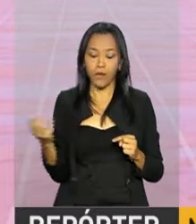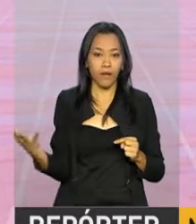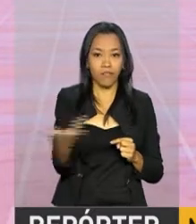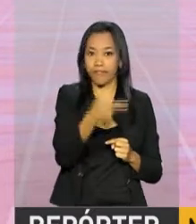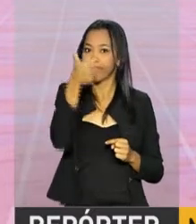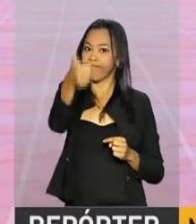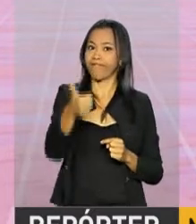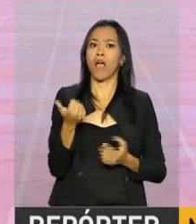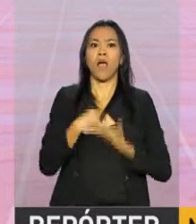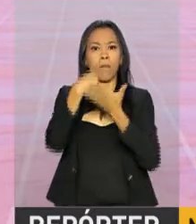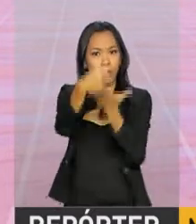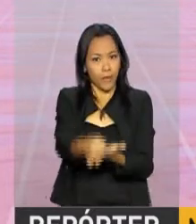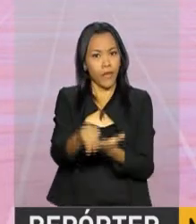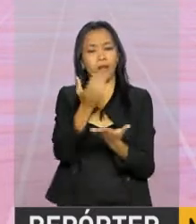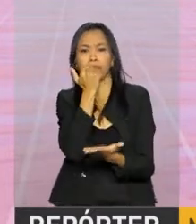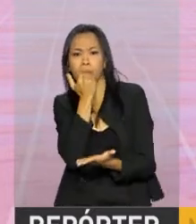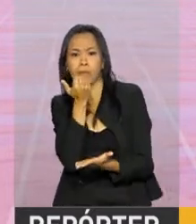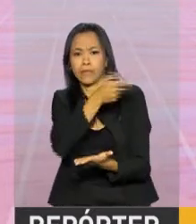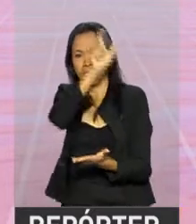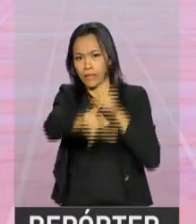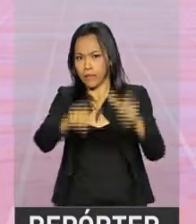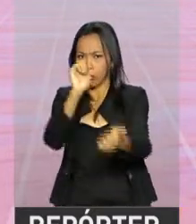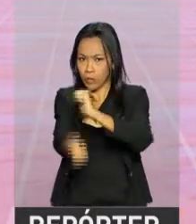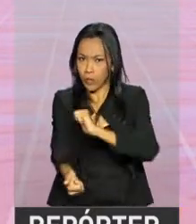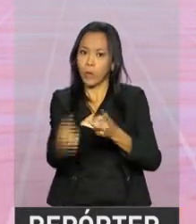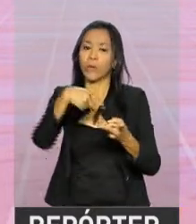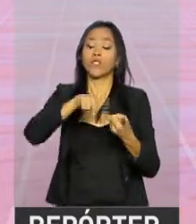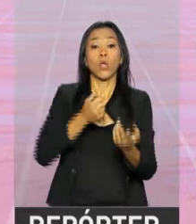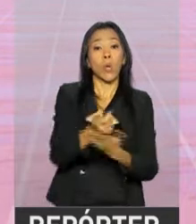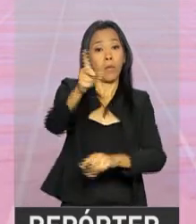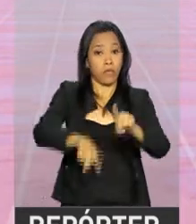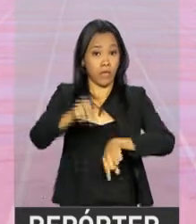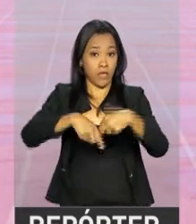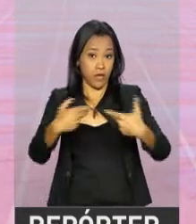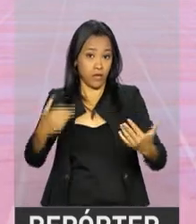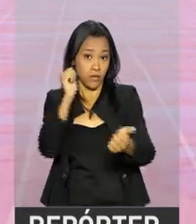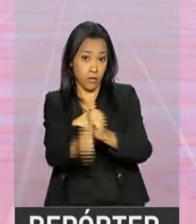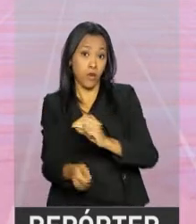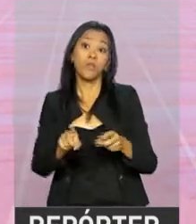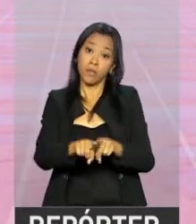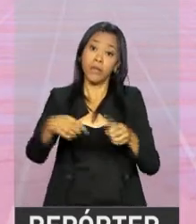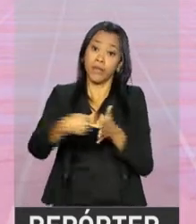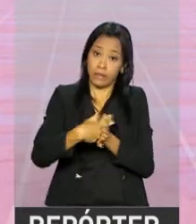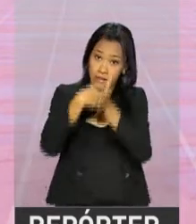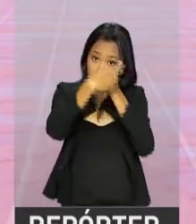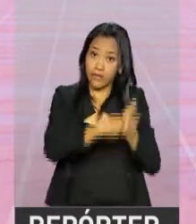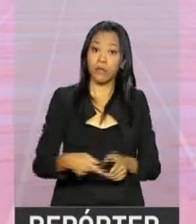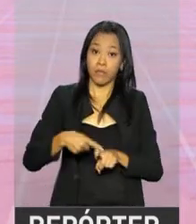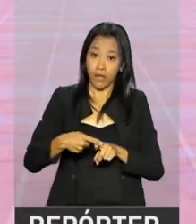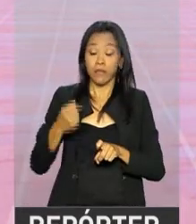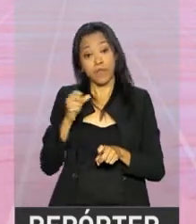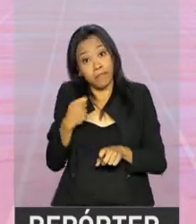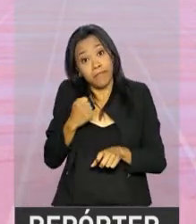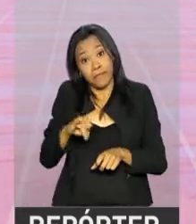Então isso vai ajudar bastante na alimentação, na compra de alguns materiais esportivos e de exames médicos. E também quando precisar